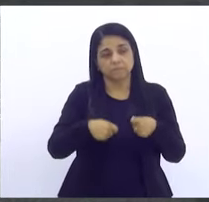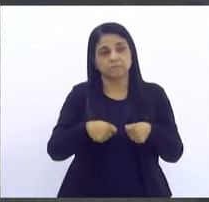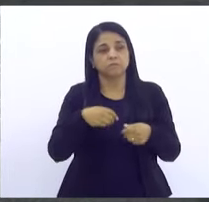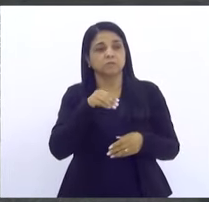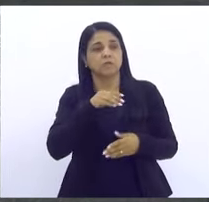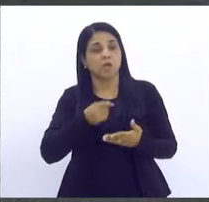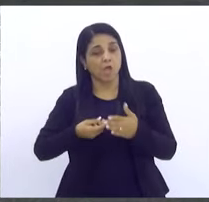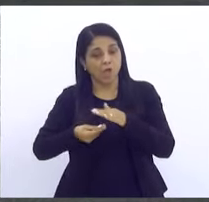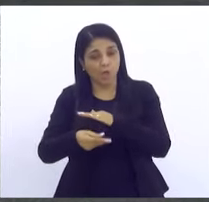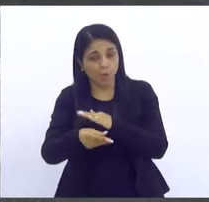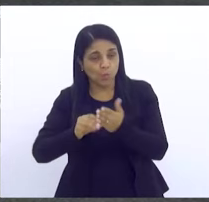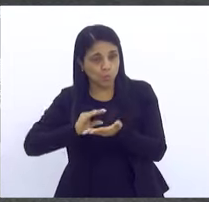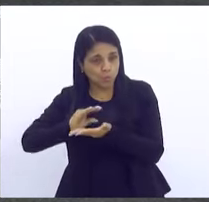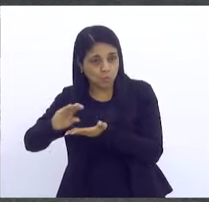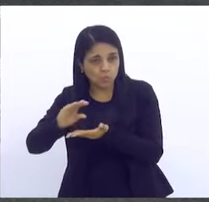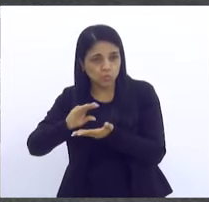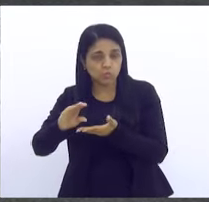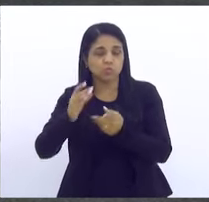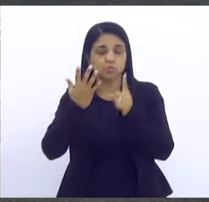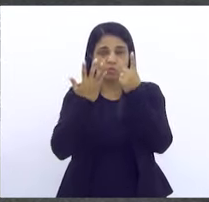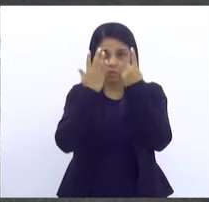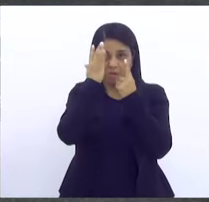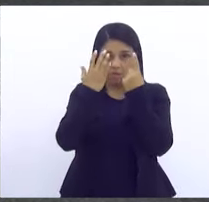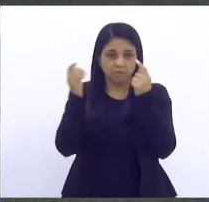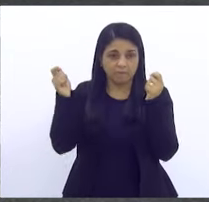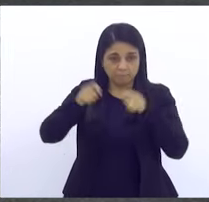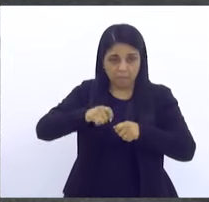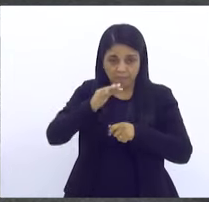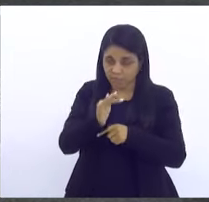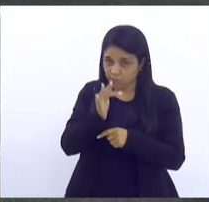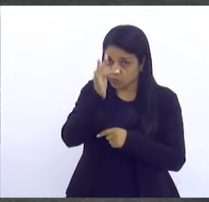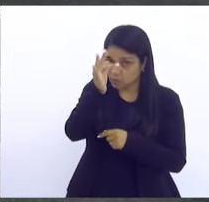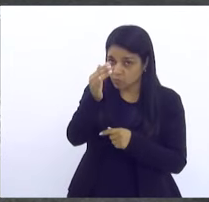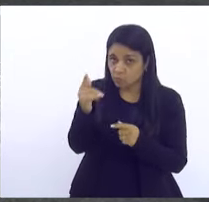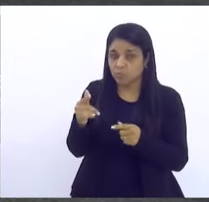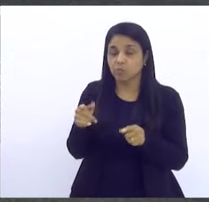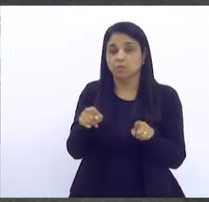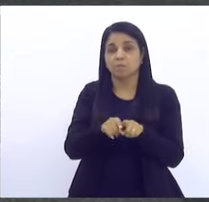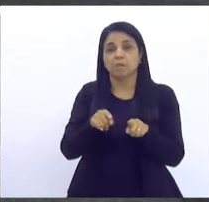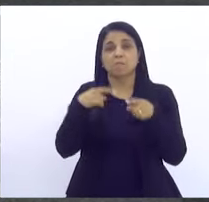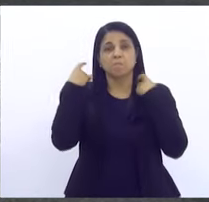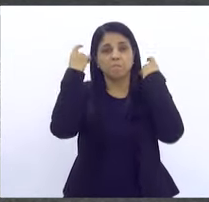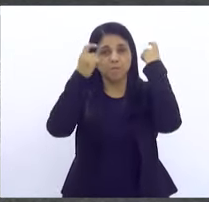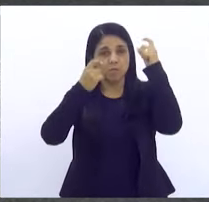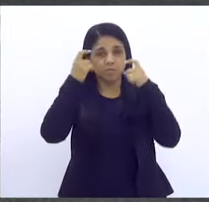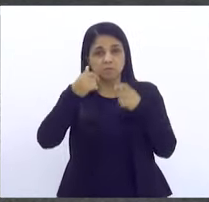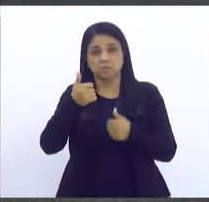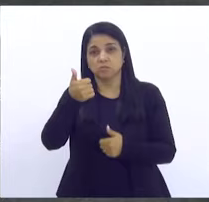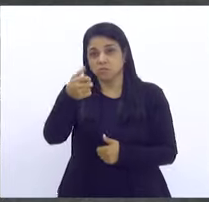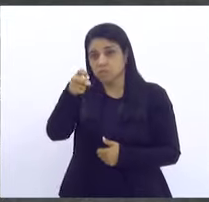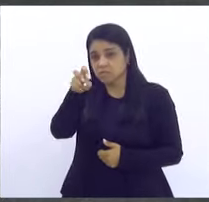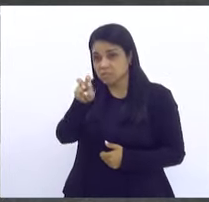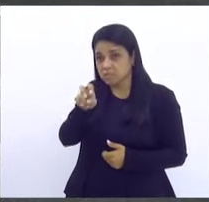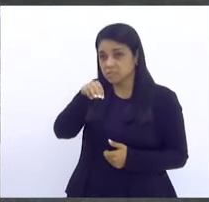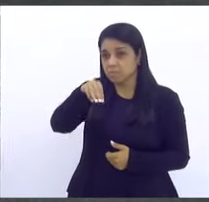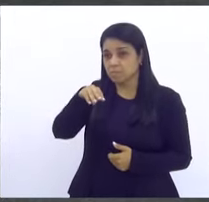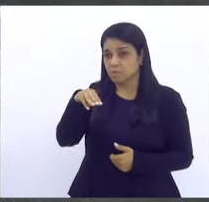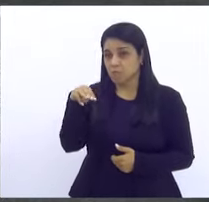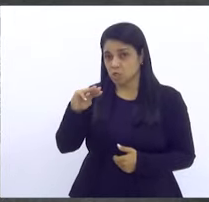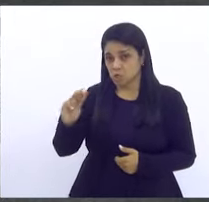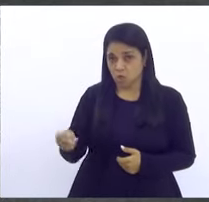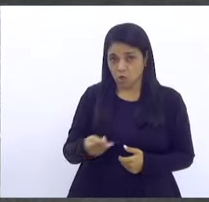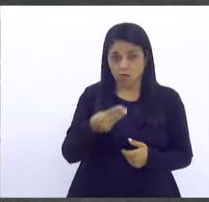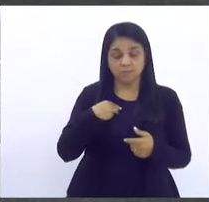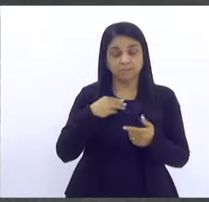recursos para outras carnavais possíveis e uma preocupação que hoje 15 milhões do fundo já vai para o